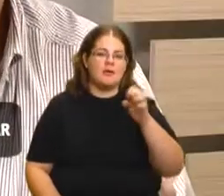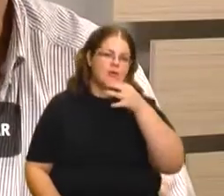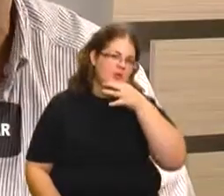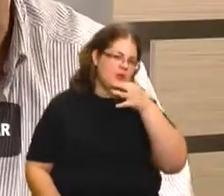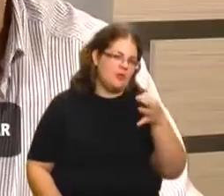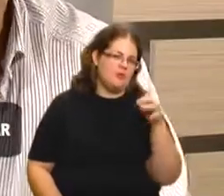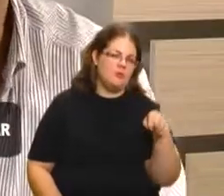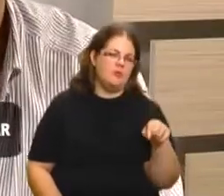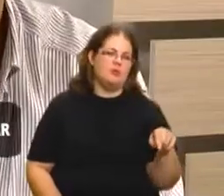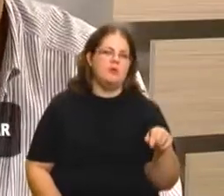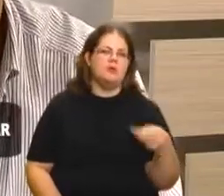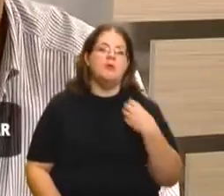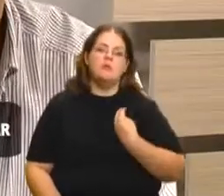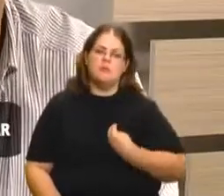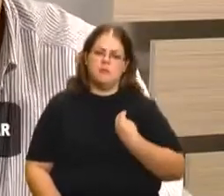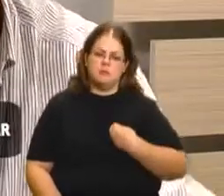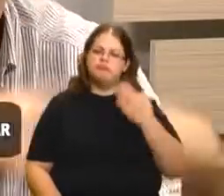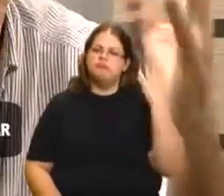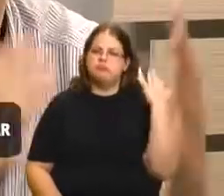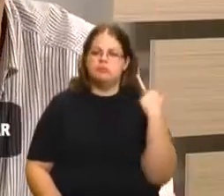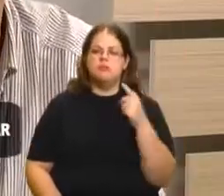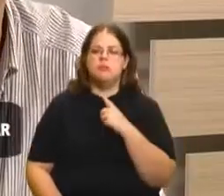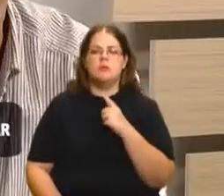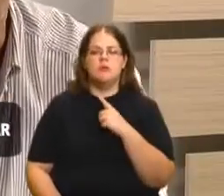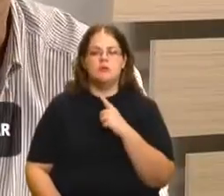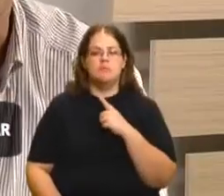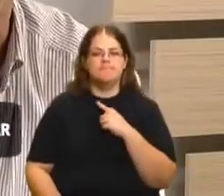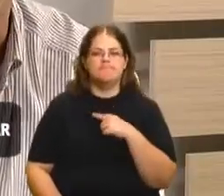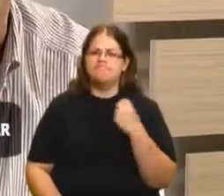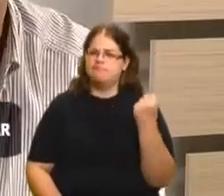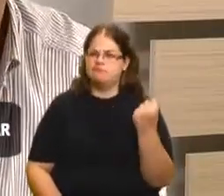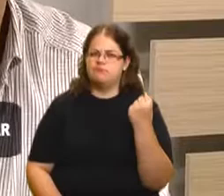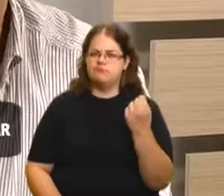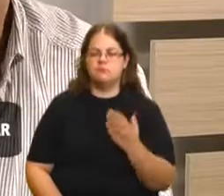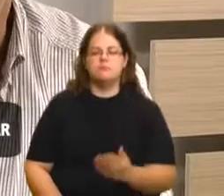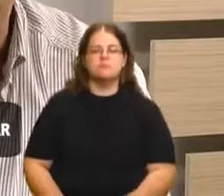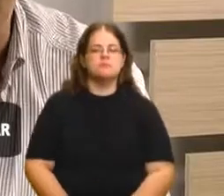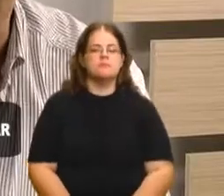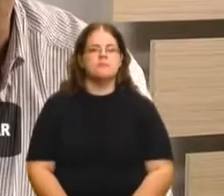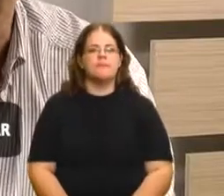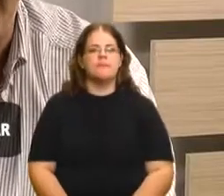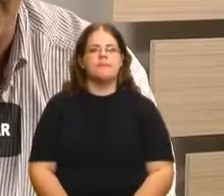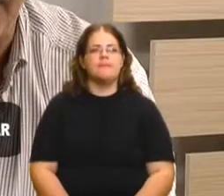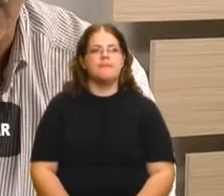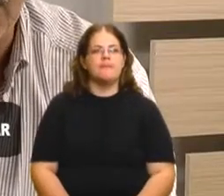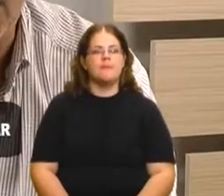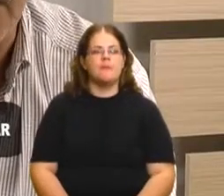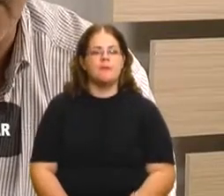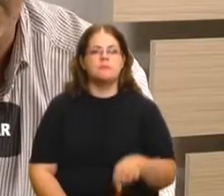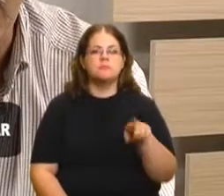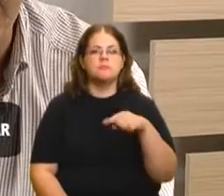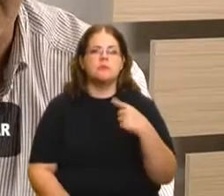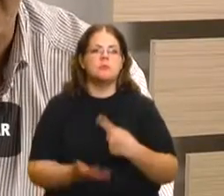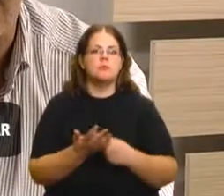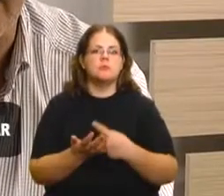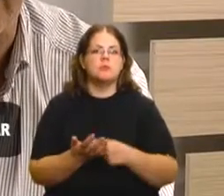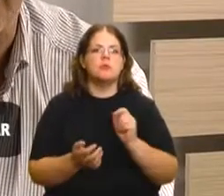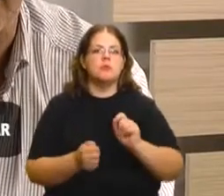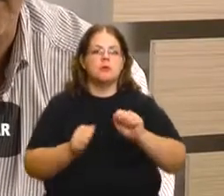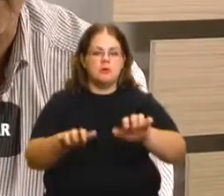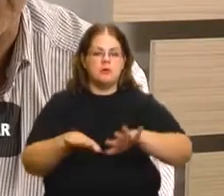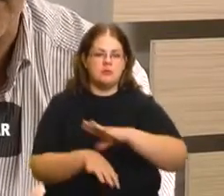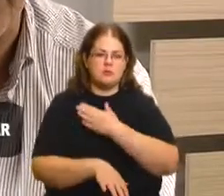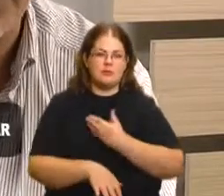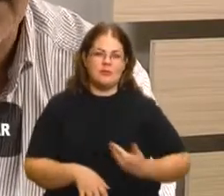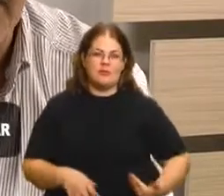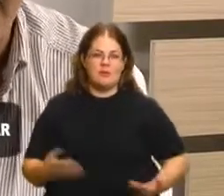de opinião. Isso nós vivemos forte, E fora as coisas muito mais graves, assim. Então a gente fez uma audiência pública e agora a gente vai